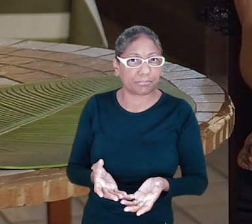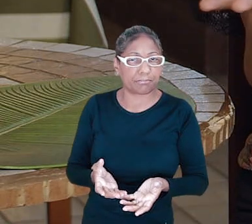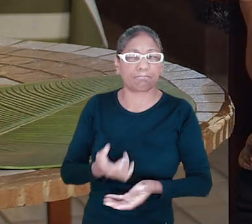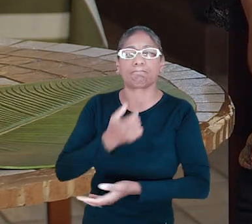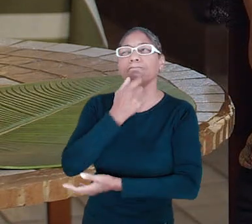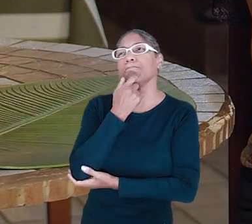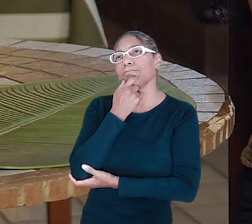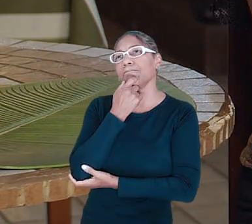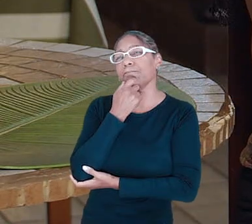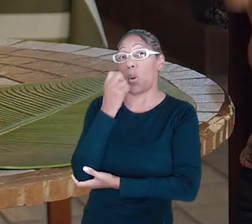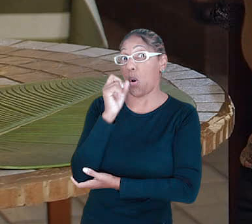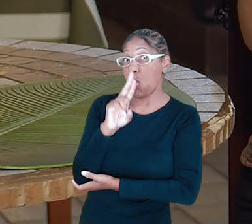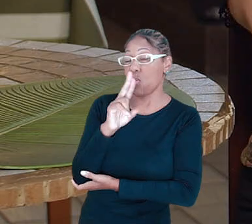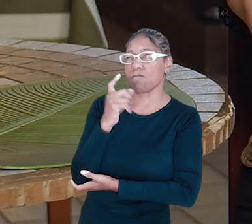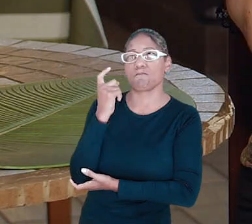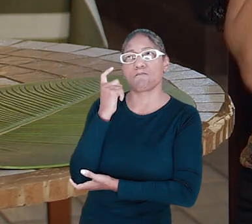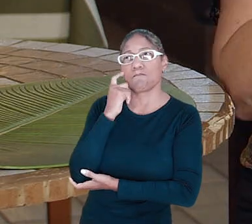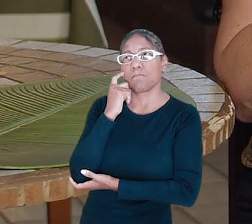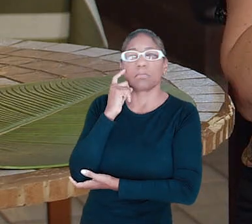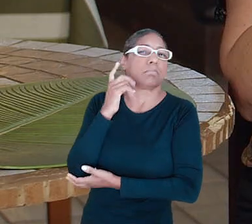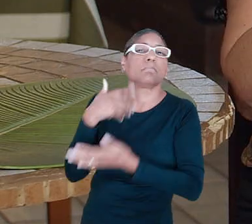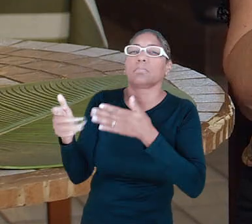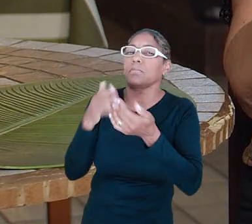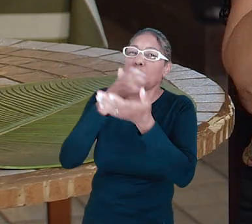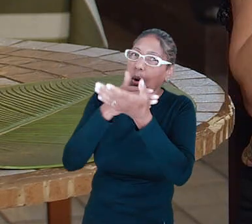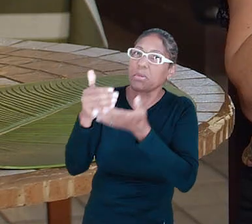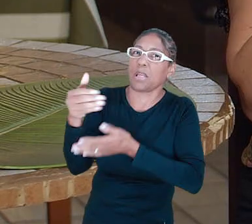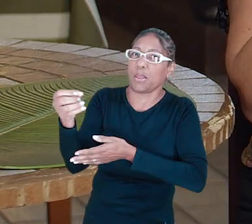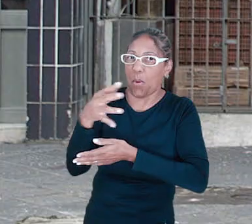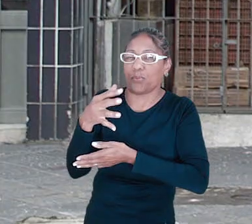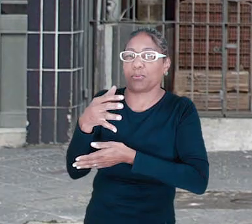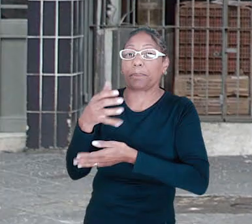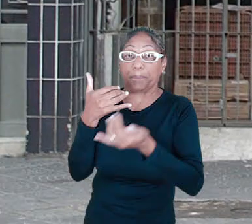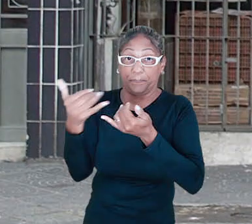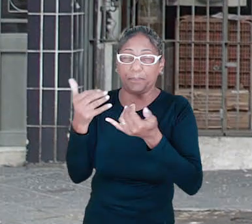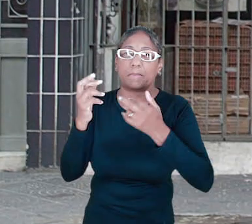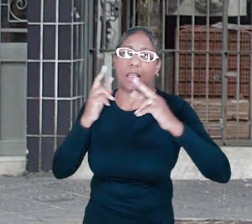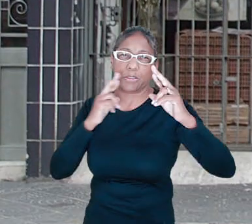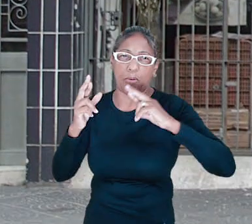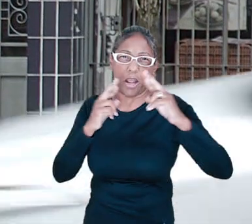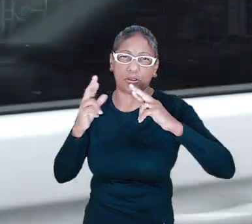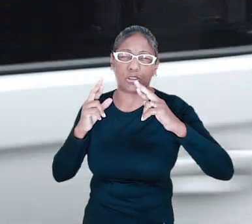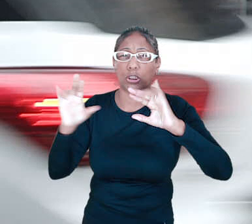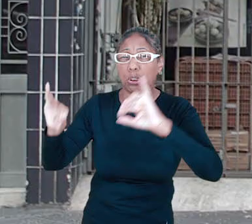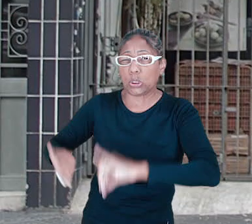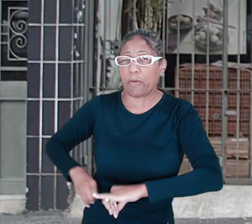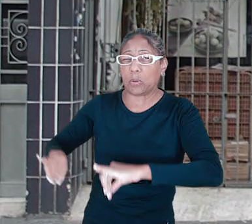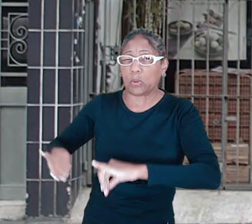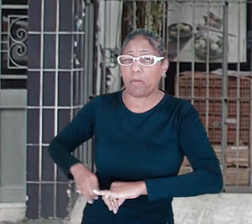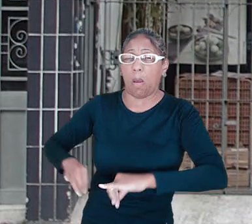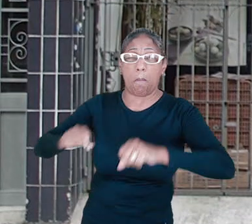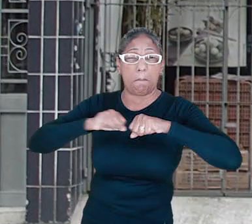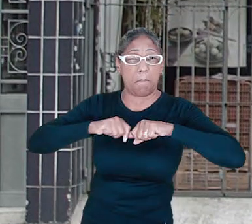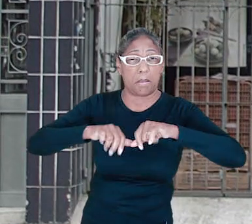como, ou a gente se desarmava para começar do zero. A parte de restaurantes sofreu